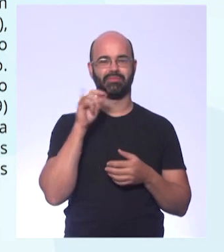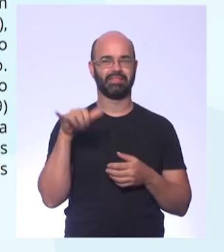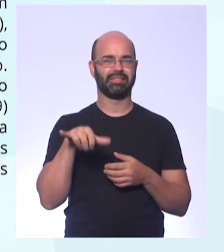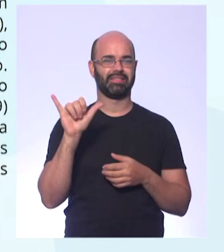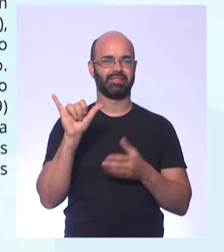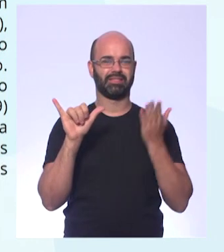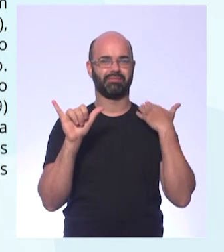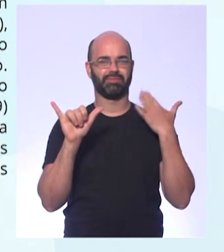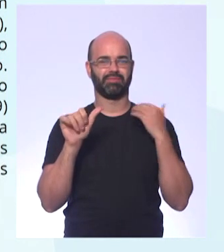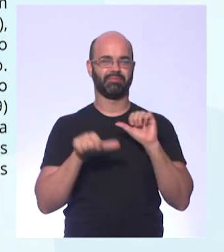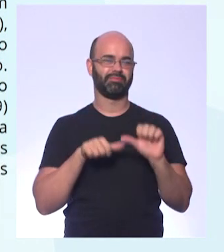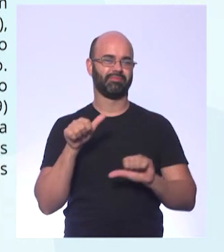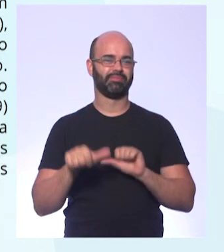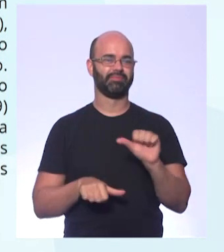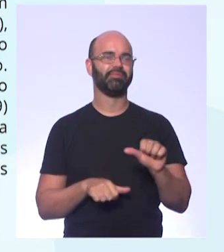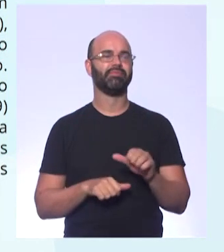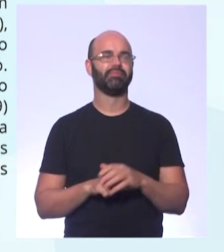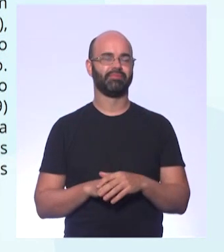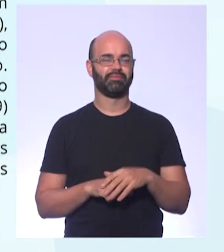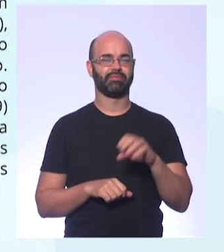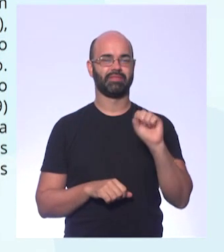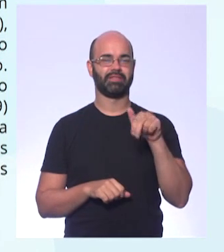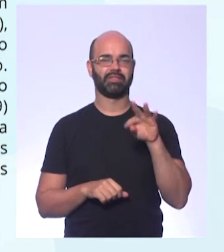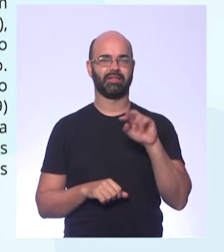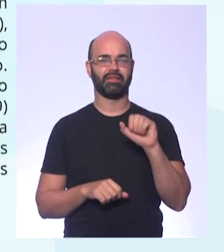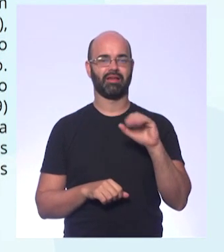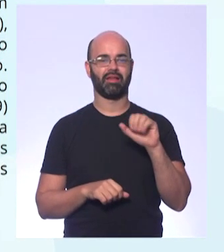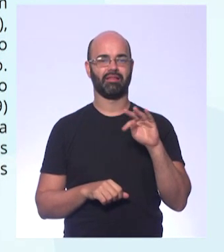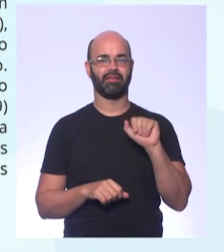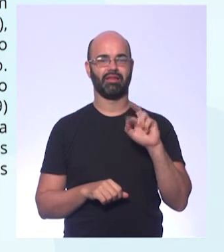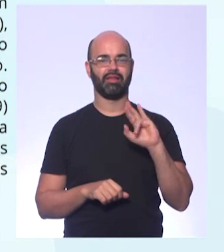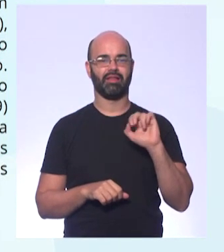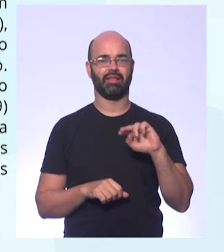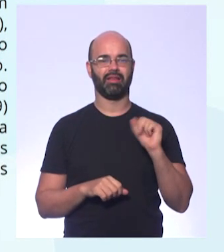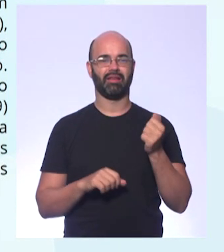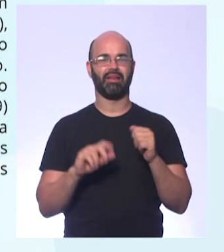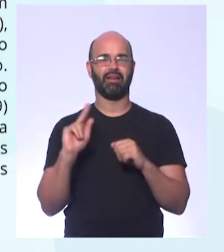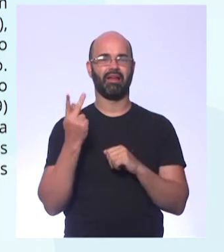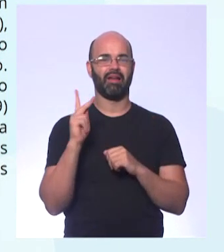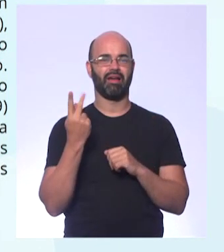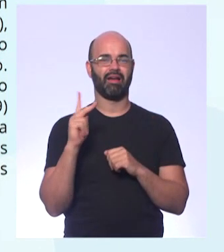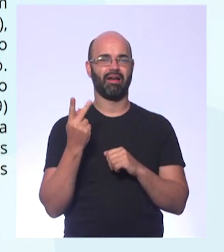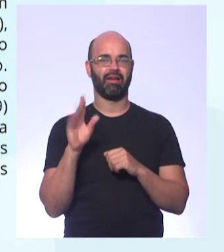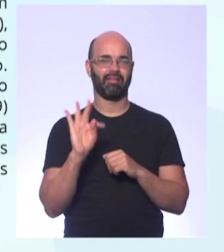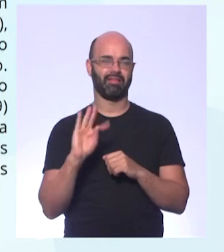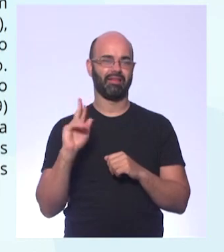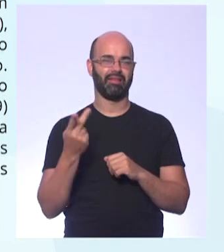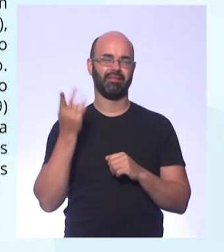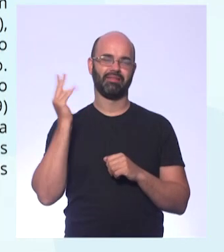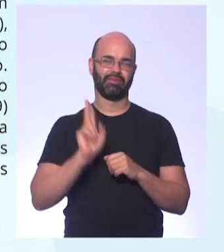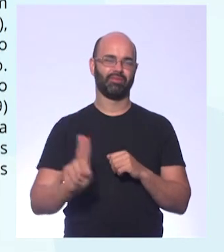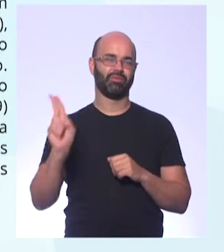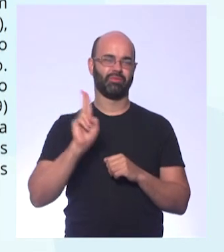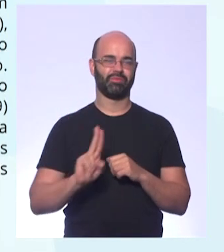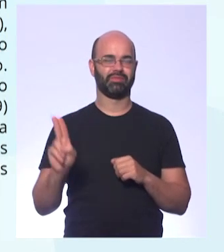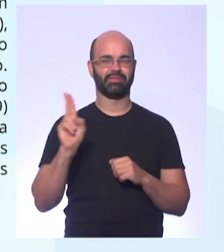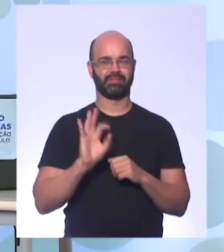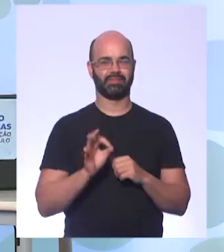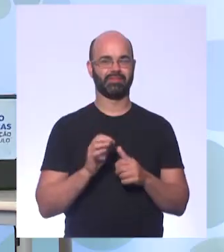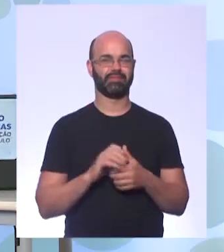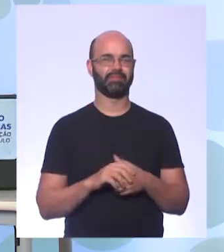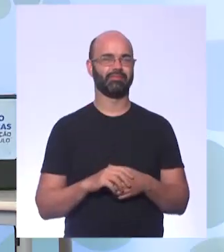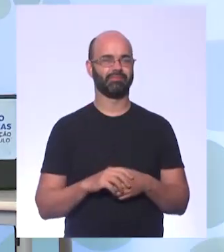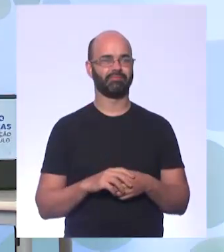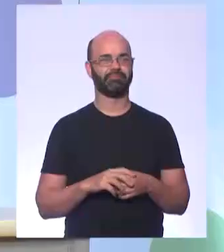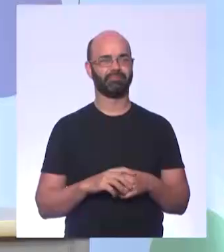né, então essa relação aí Santa Catarina com TH, né, que é a grafia, né, que era utilizada na época, né, professor? É interessante ver isso